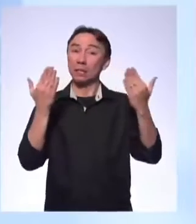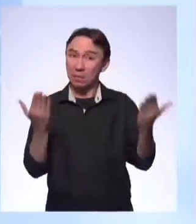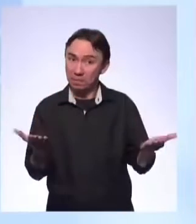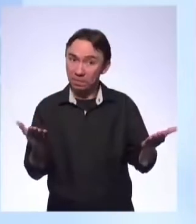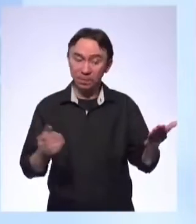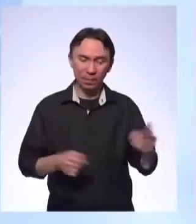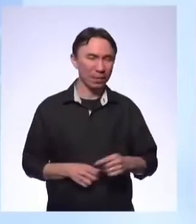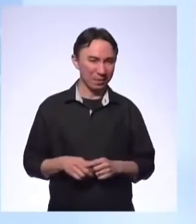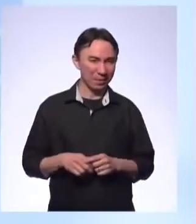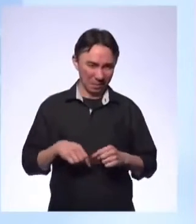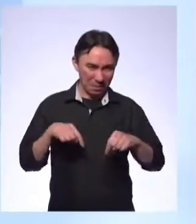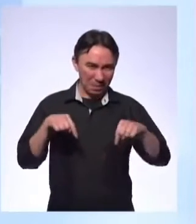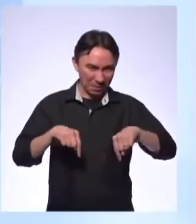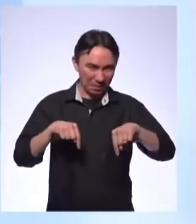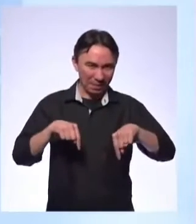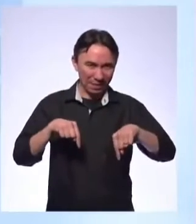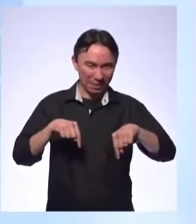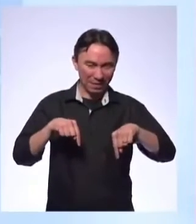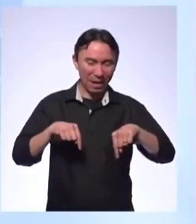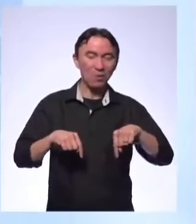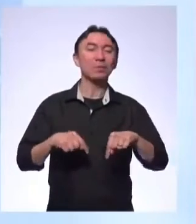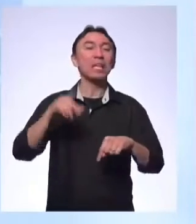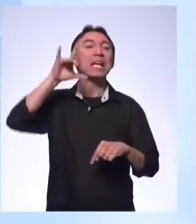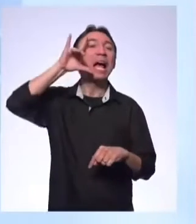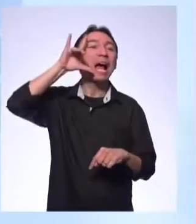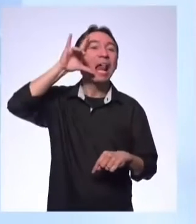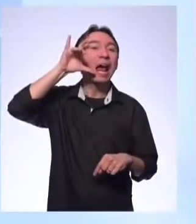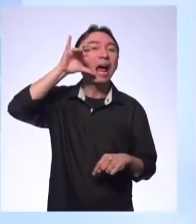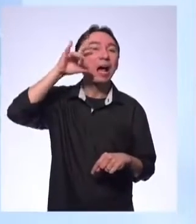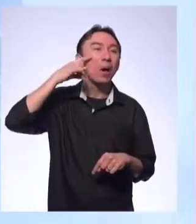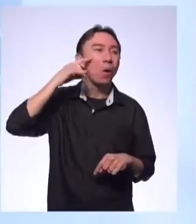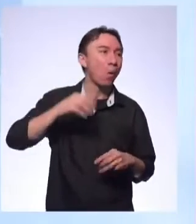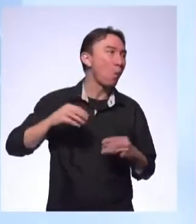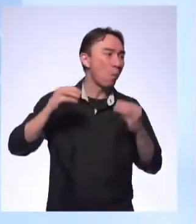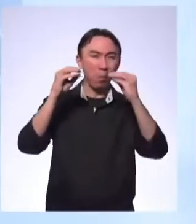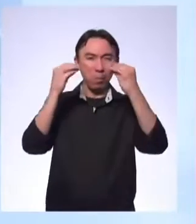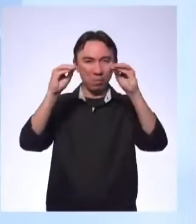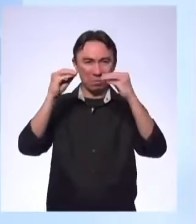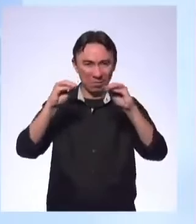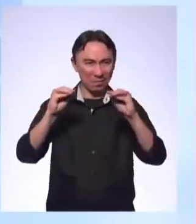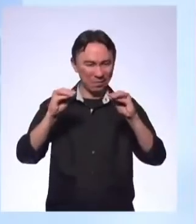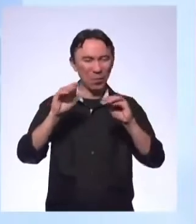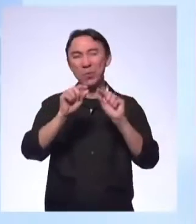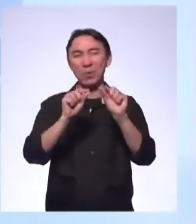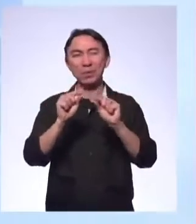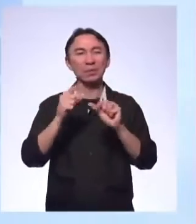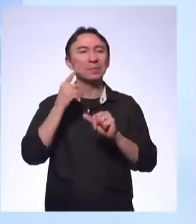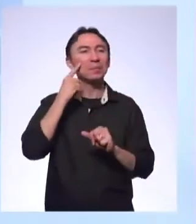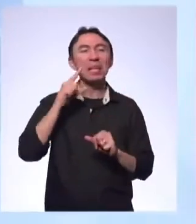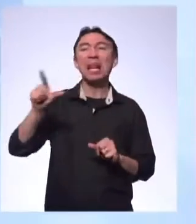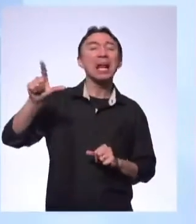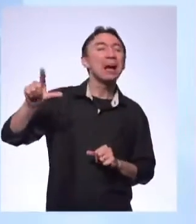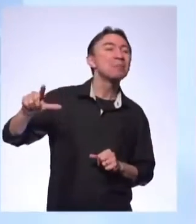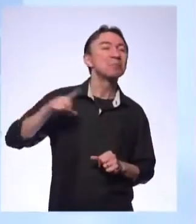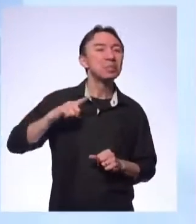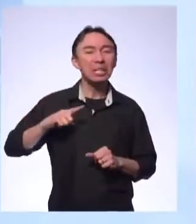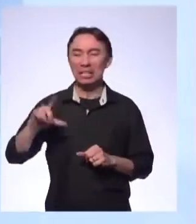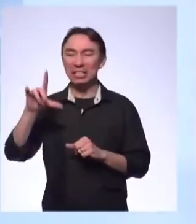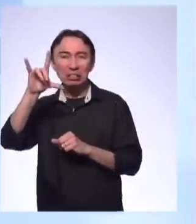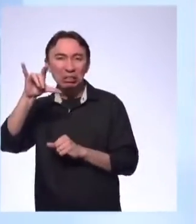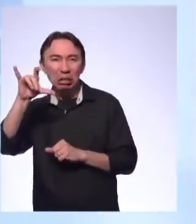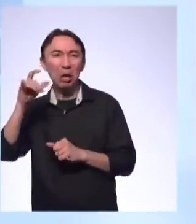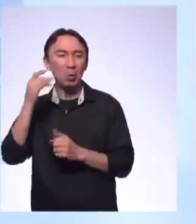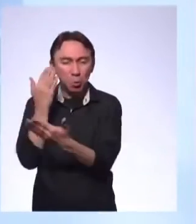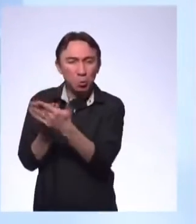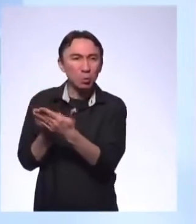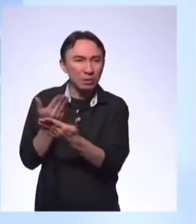gente esses dias coloquei uma polêmica lá no meu Instagram porque eu vi uma das meninas que fazem isso de Grêmio e ela colocou lá aula de ontem